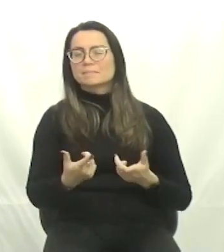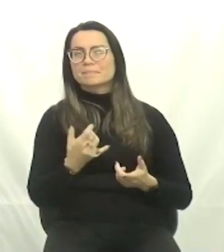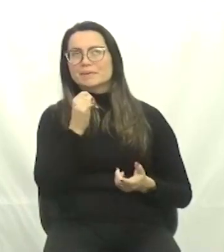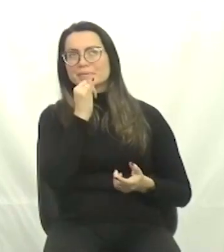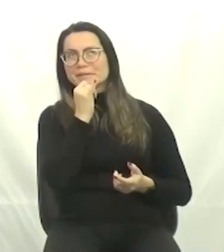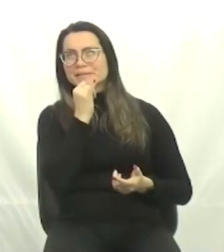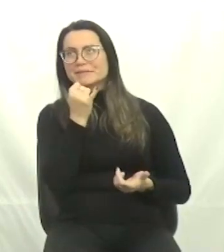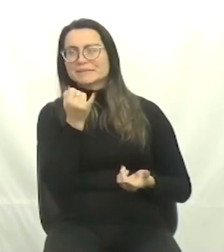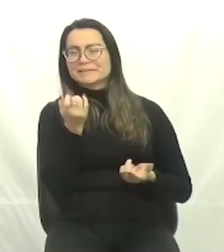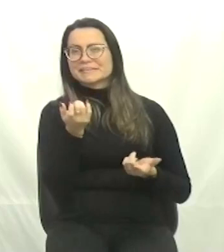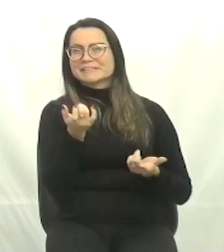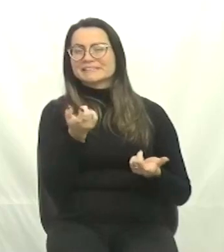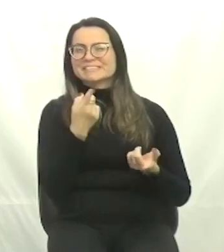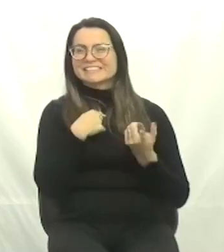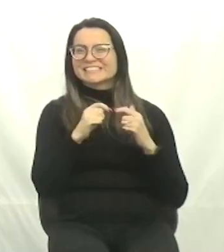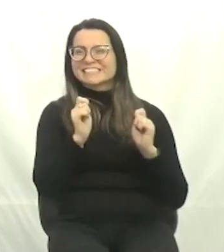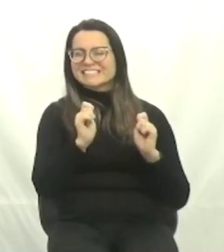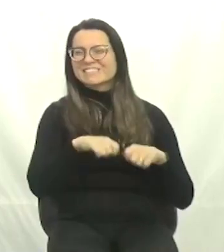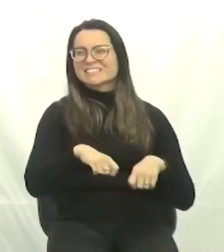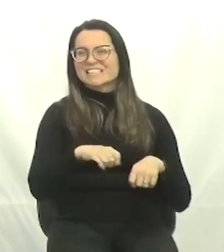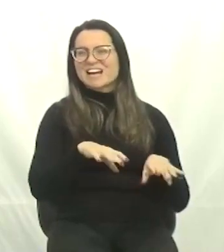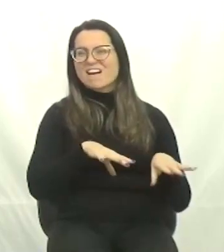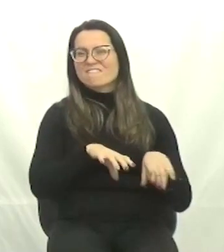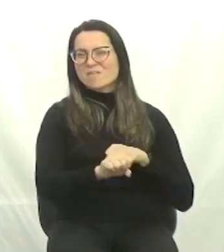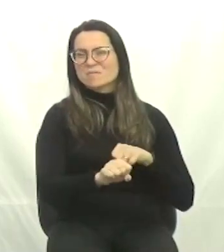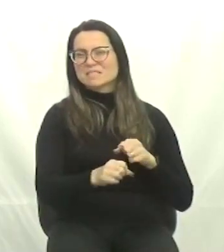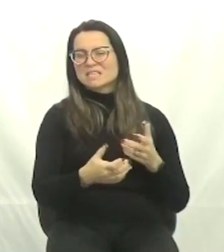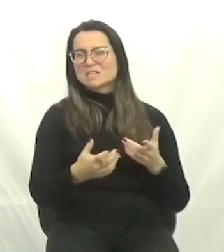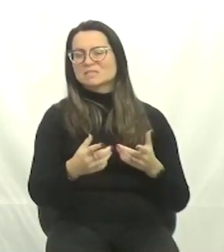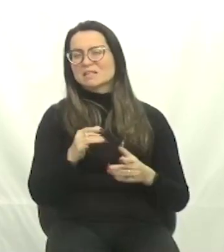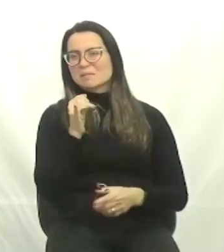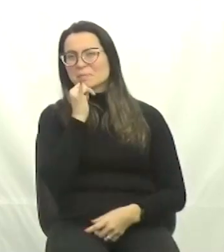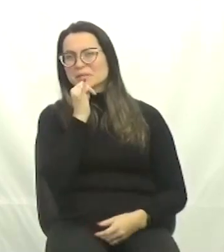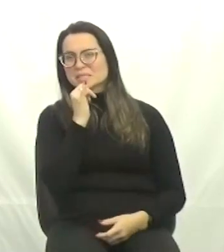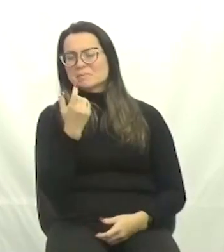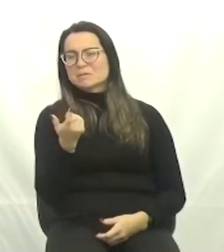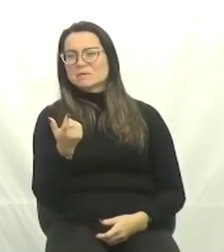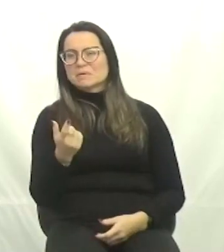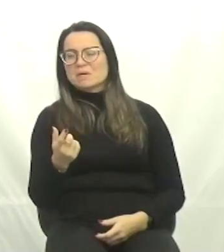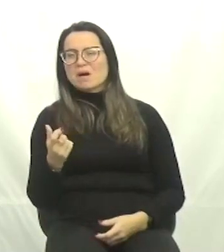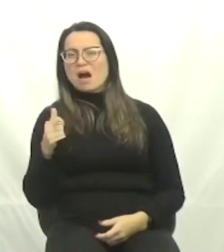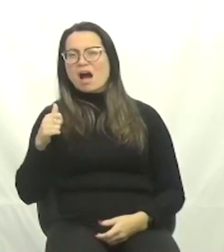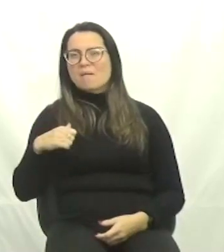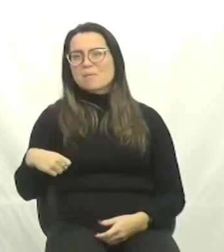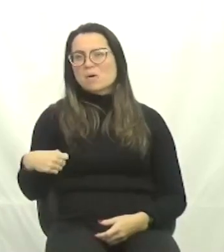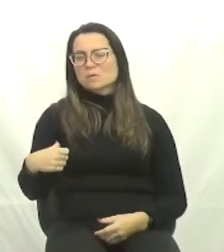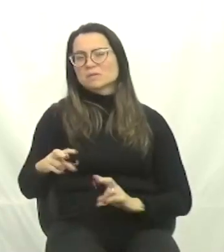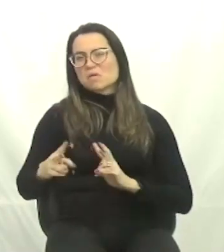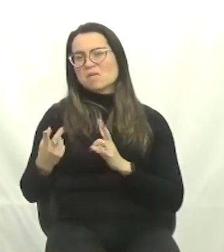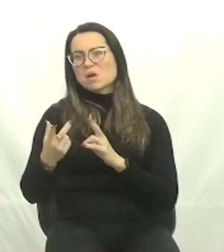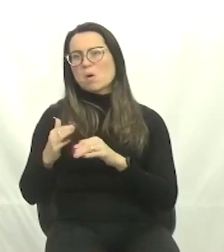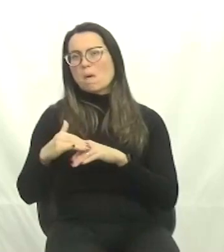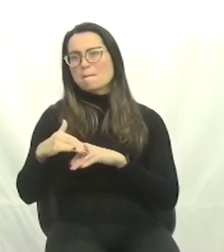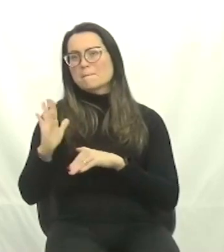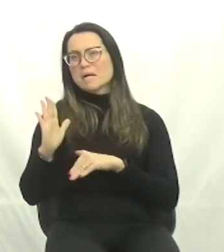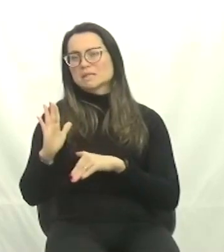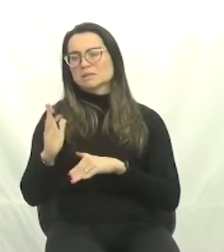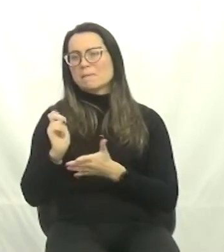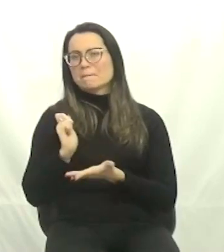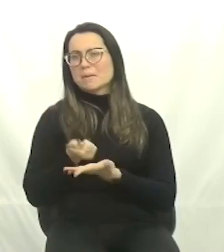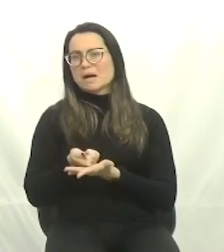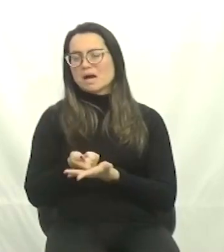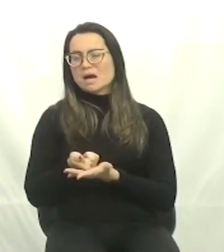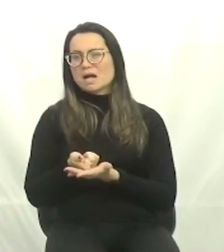sobre a capacitação e a formação do que sobre, por exemplo, o aumento do valor das bolsas. E falo isso porque há